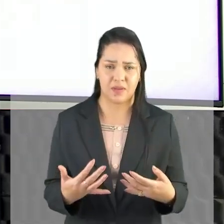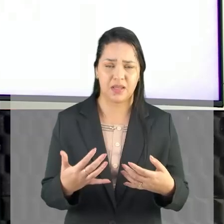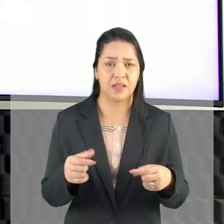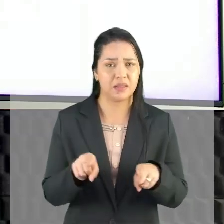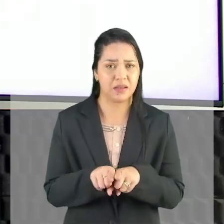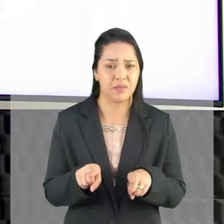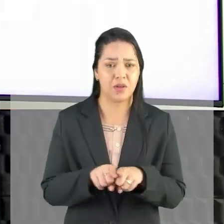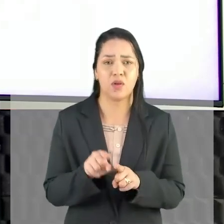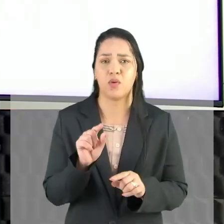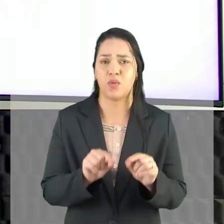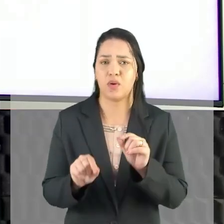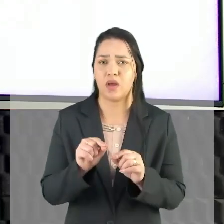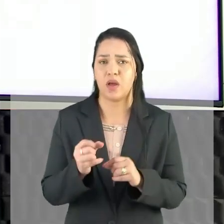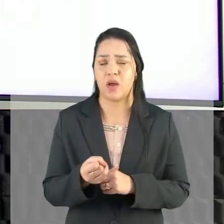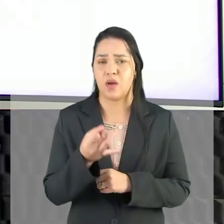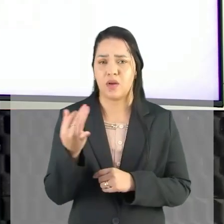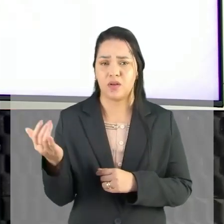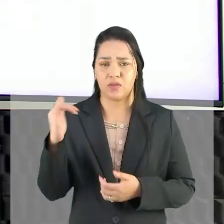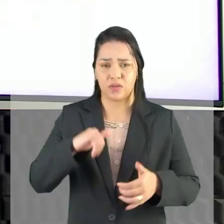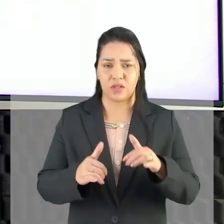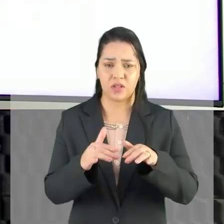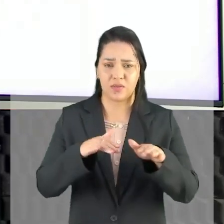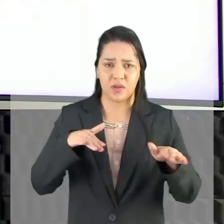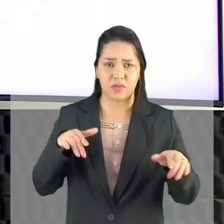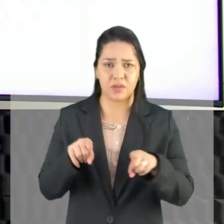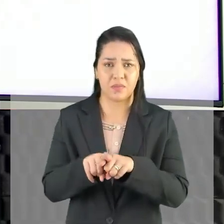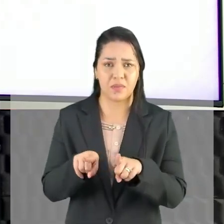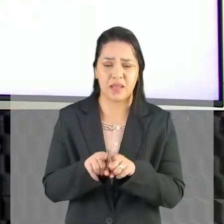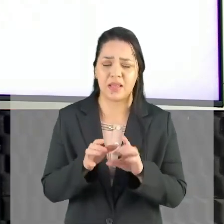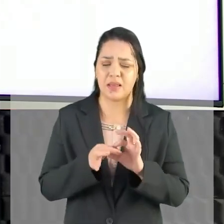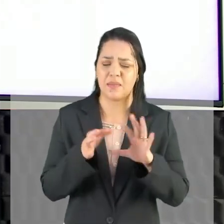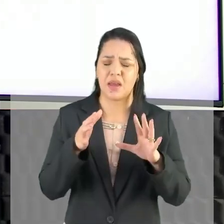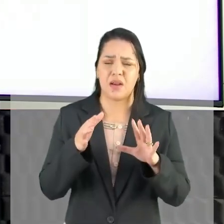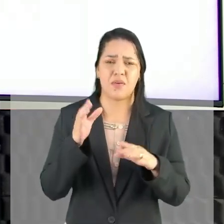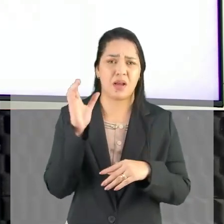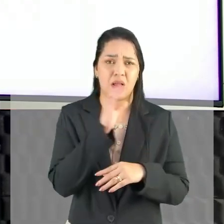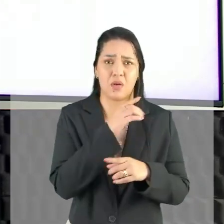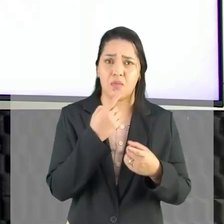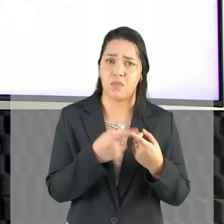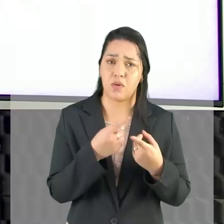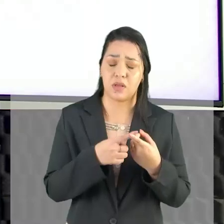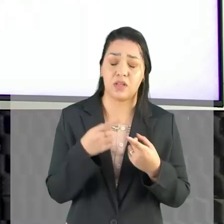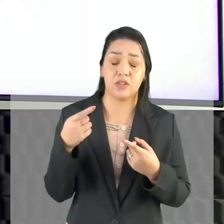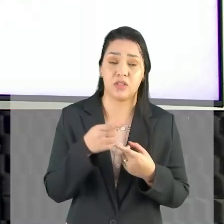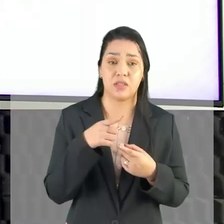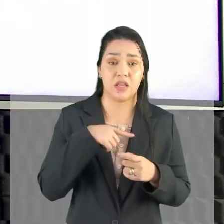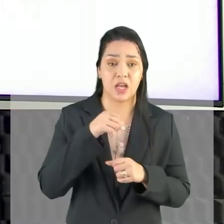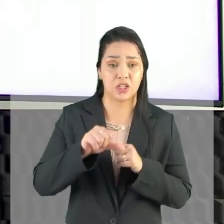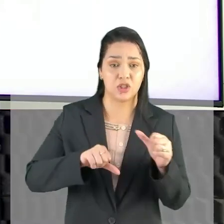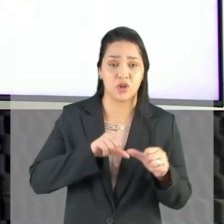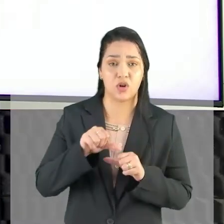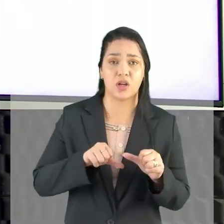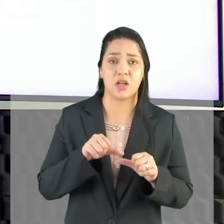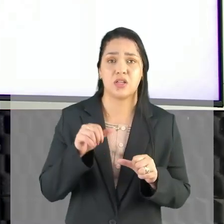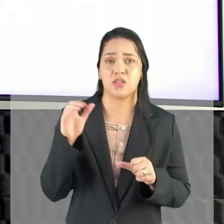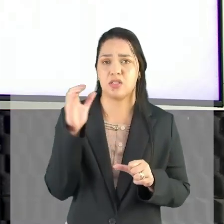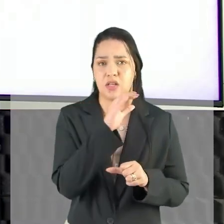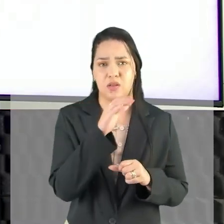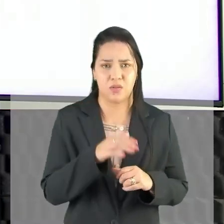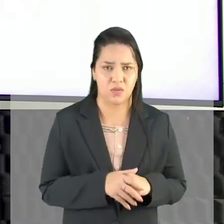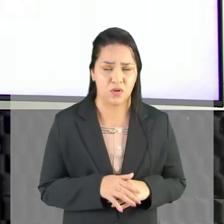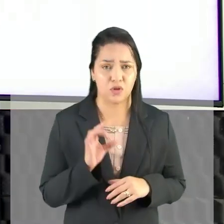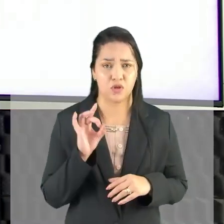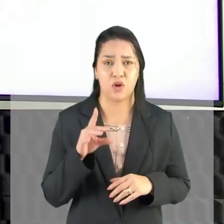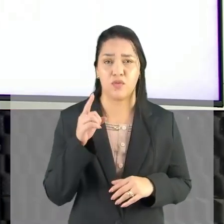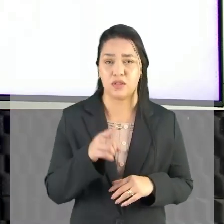Além disso, a grande quantidade de veículos também libera muito calor, porque os motores estão ali fazendo a troca de calor com o ambiente.